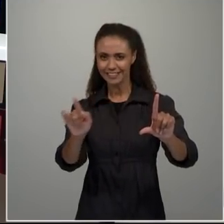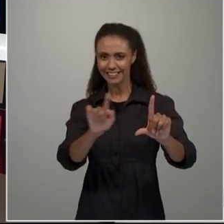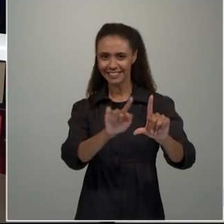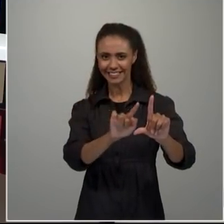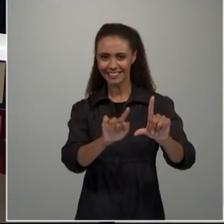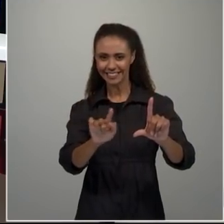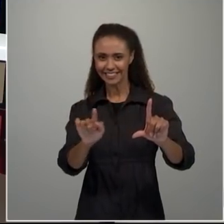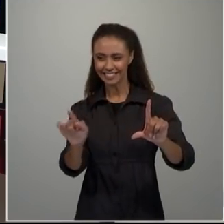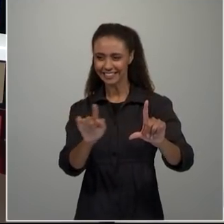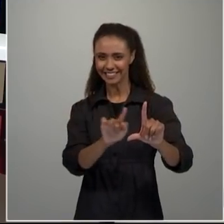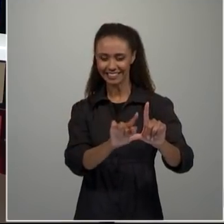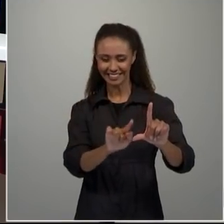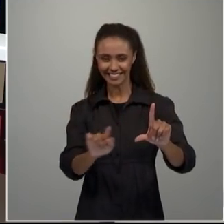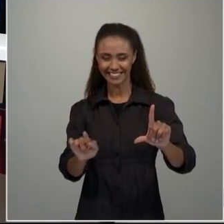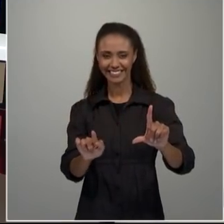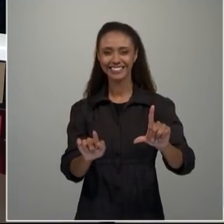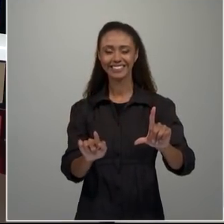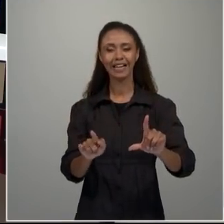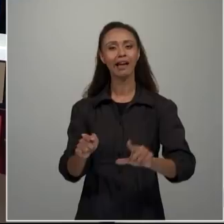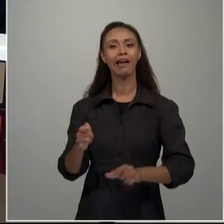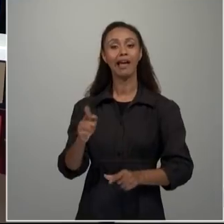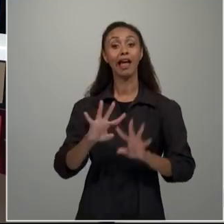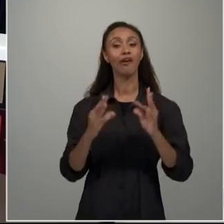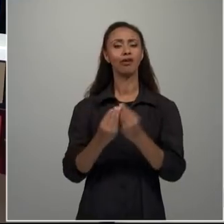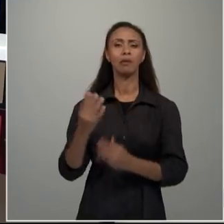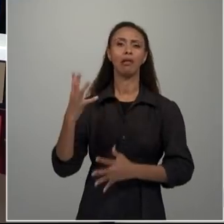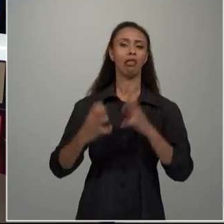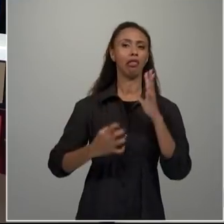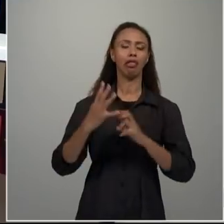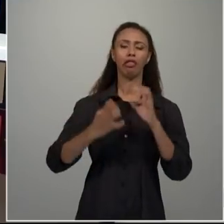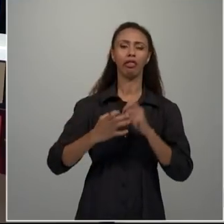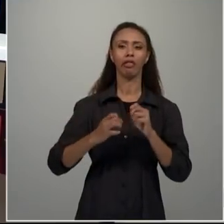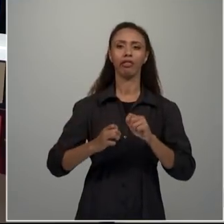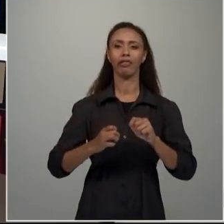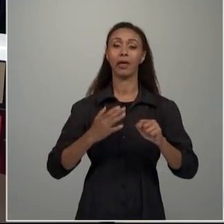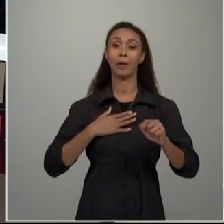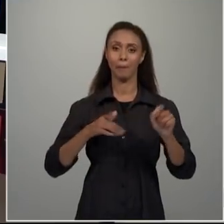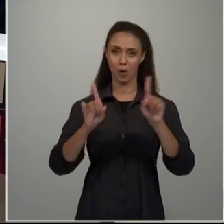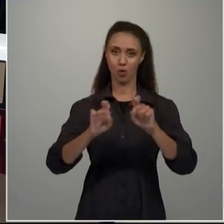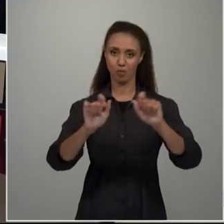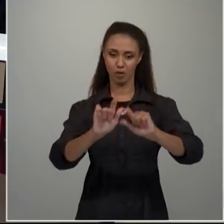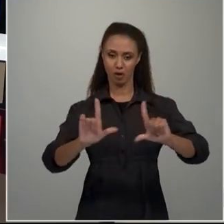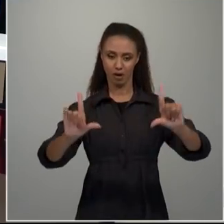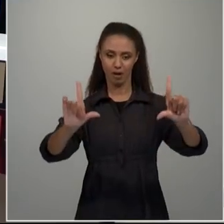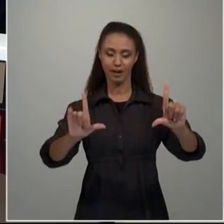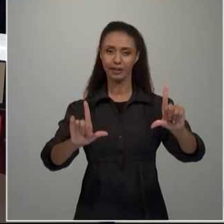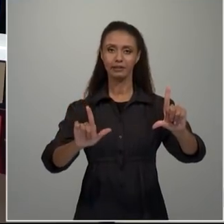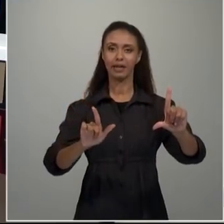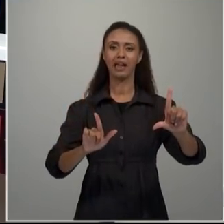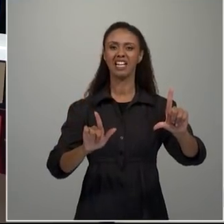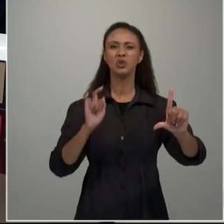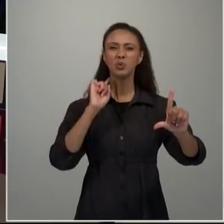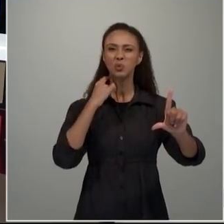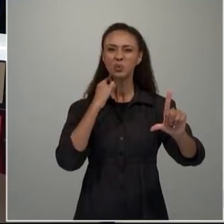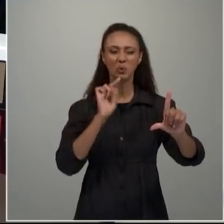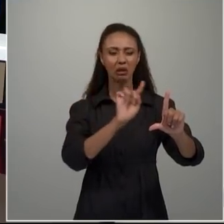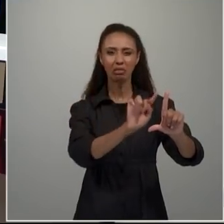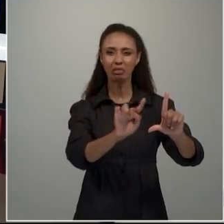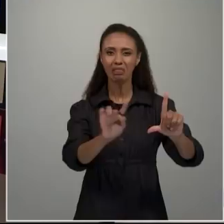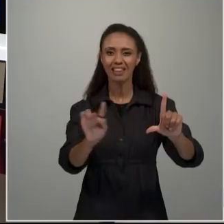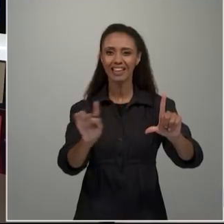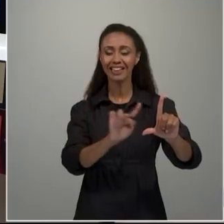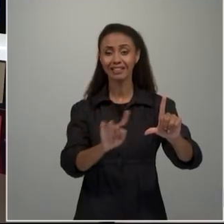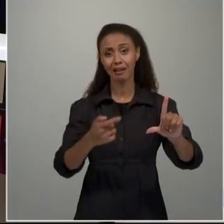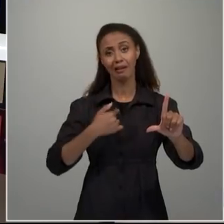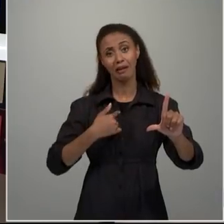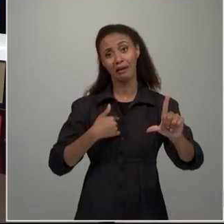minha tela é sempre do computador é muito manchada e mas é assim eu venho de uma geração do papel em que literalmente essa estratégia de procurar com